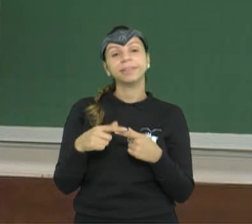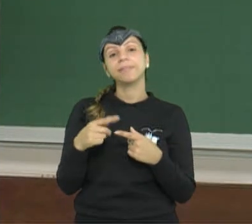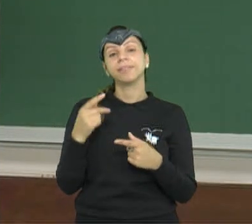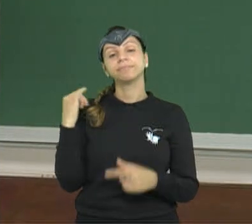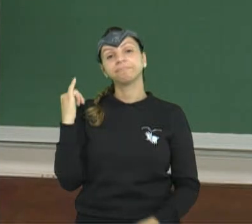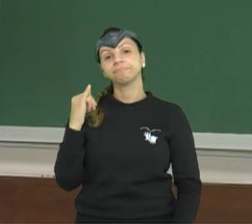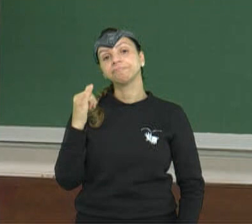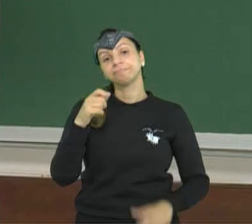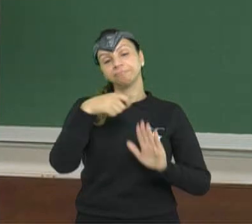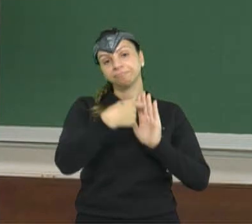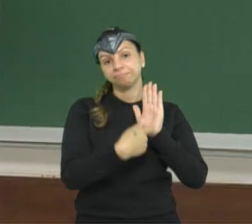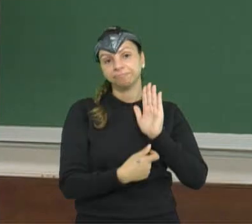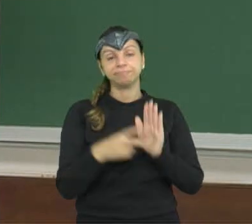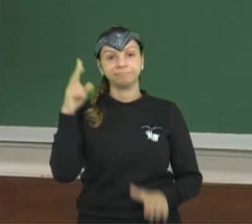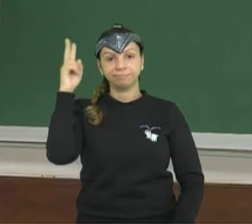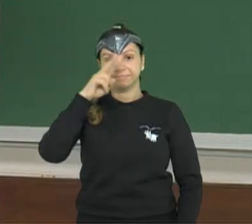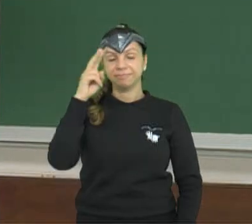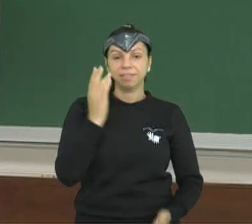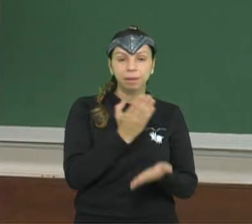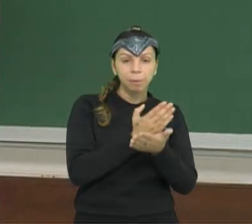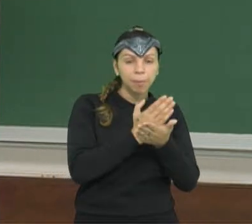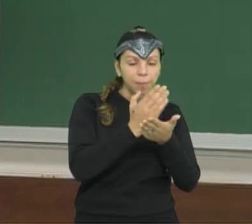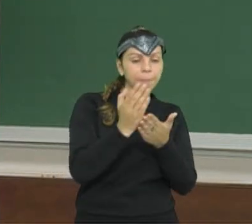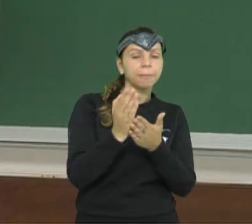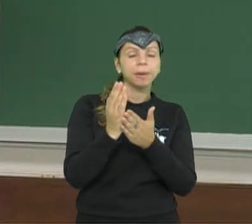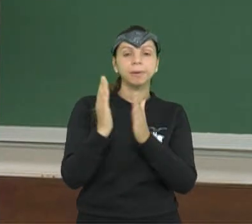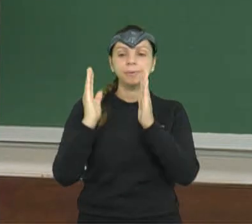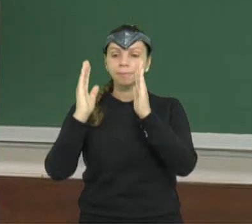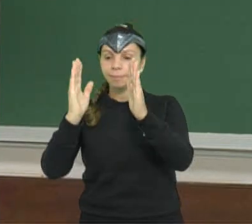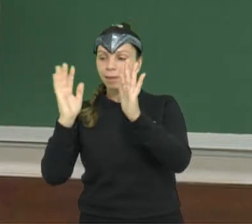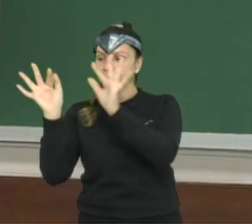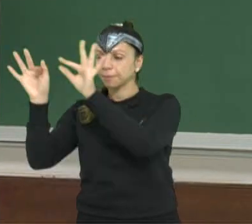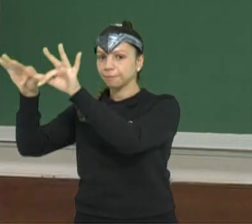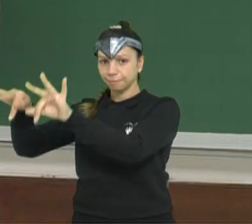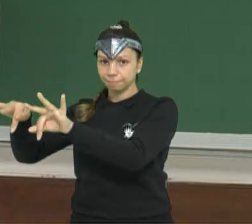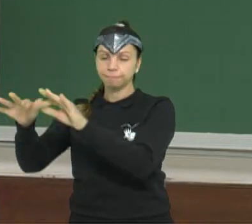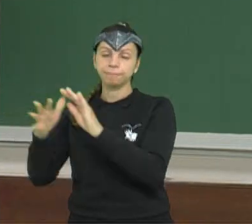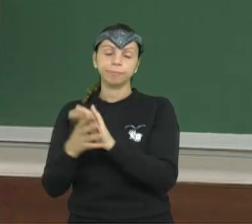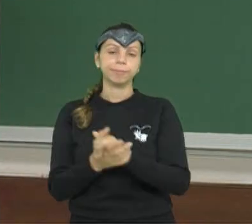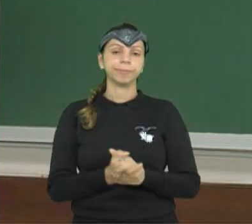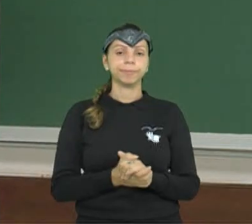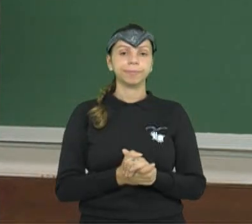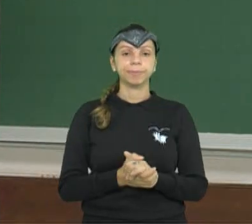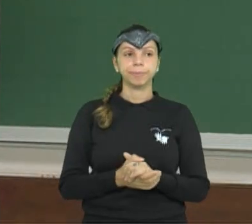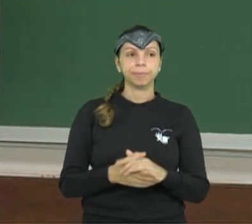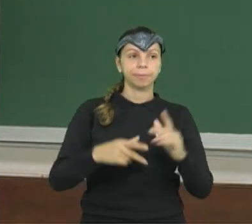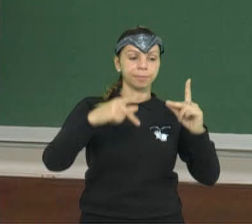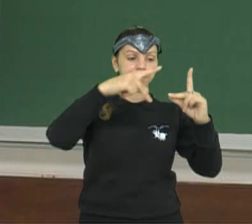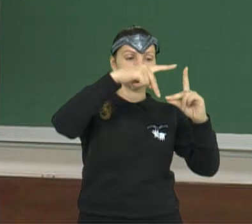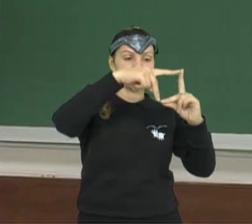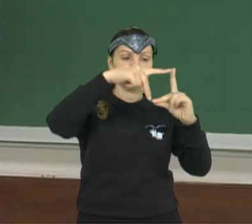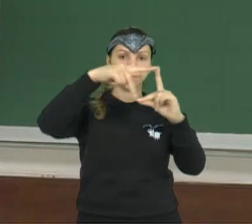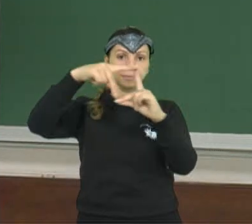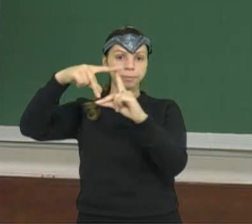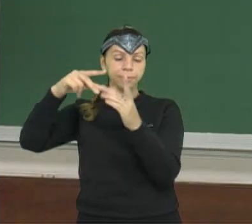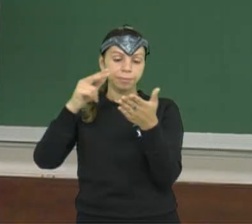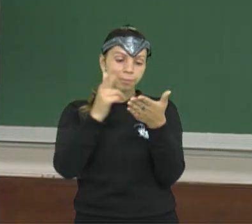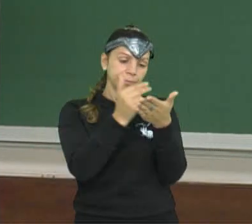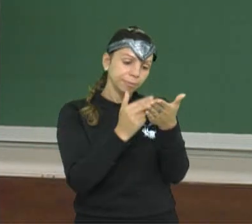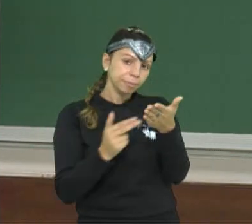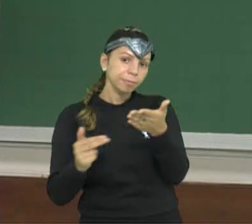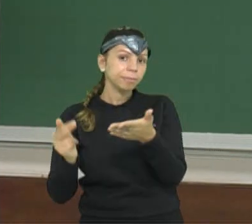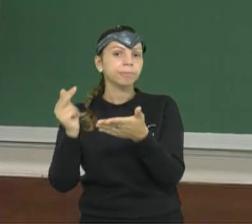narrativa, então uma historinha que tem início, meio e fim. As tiras, elas são escritas e